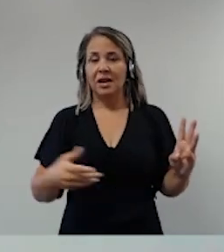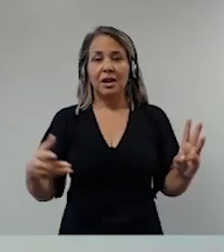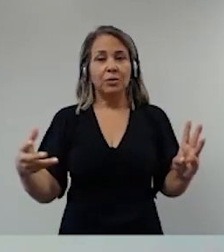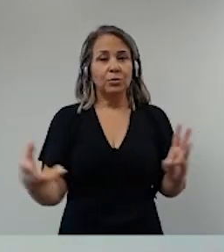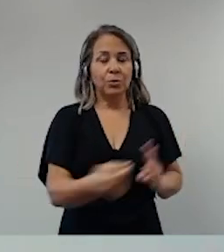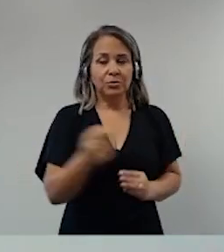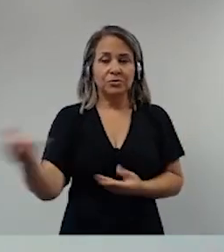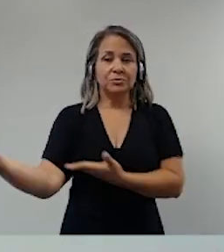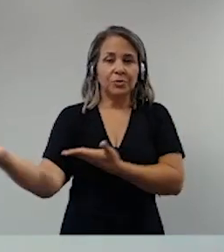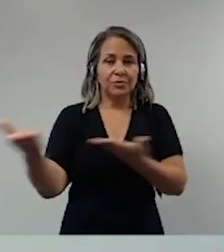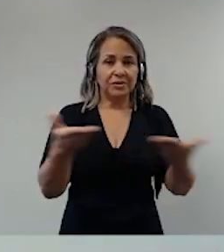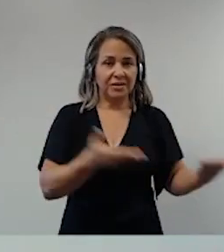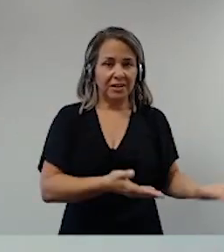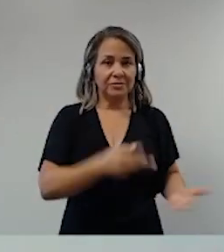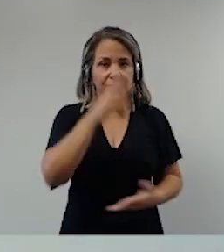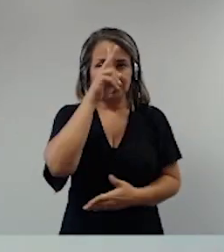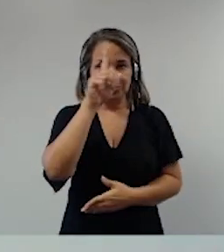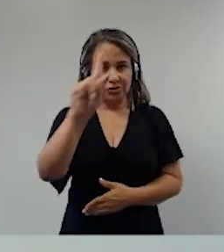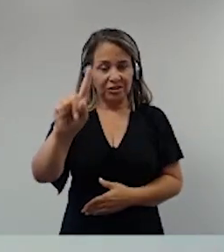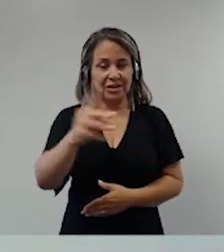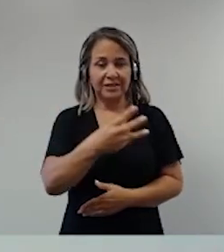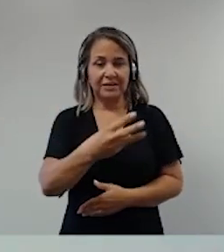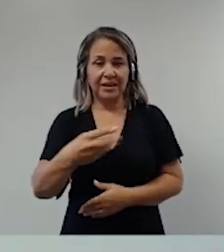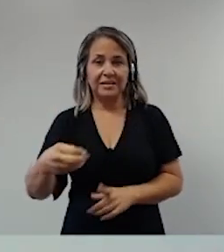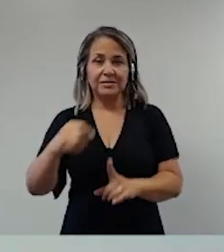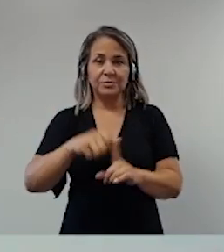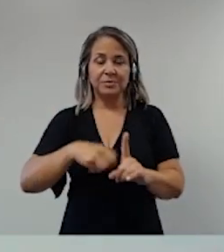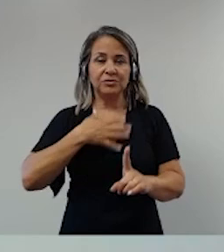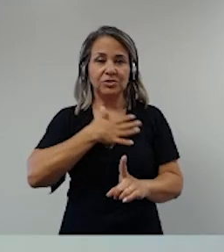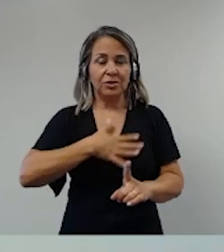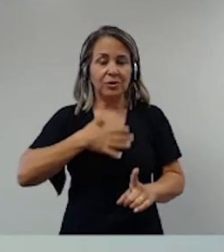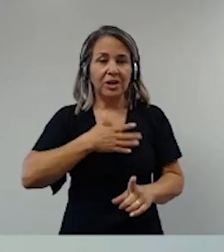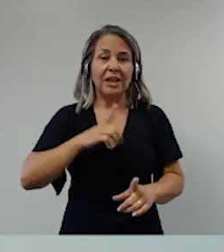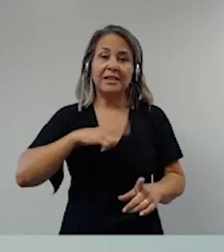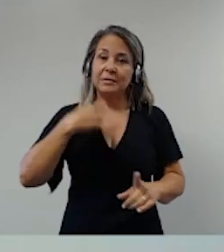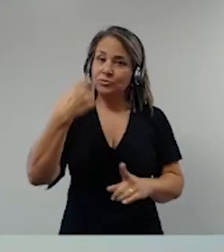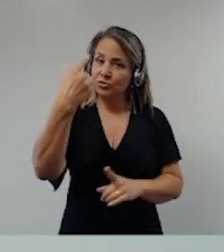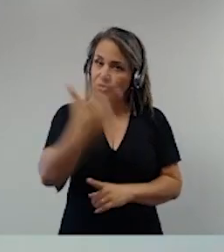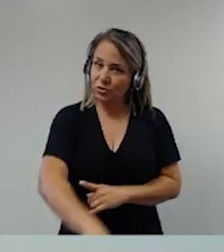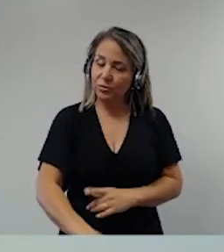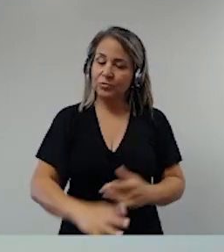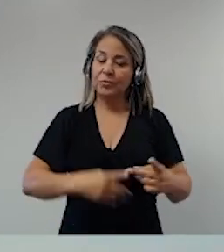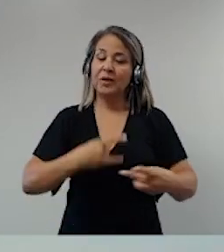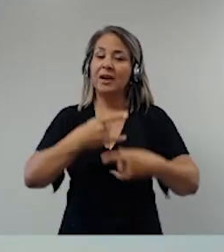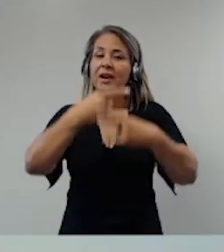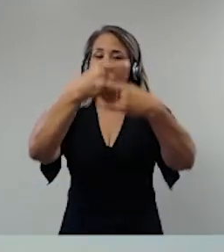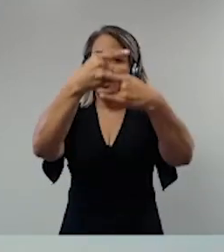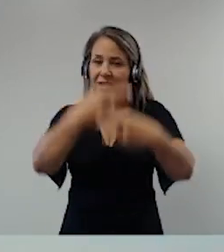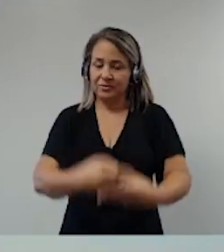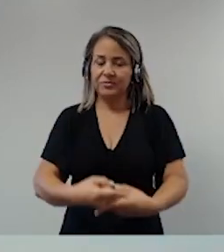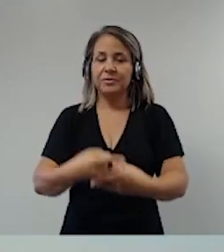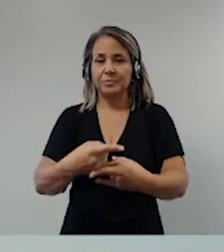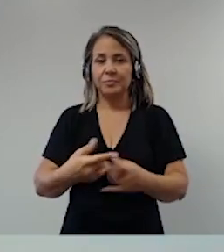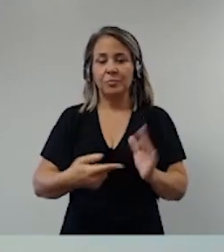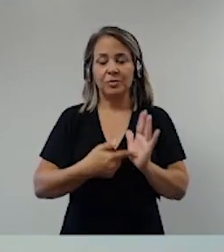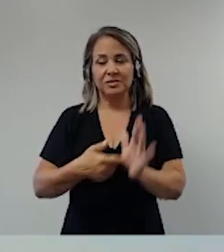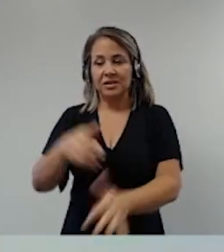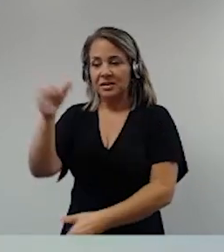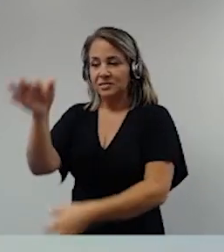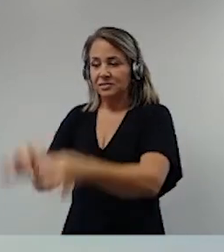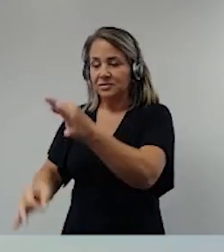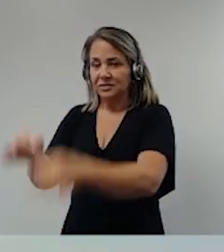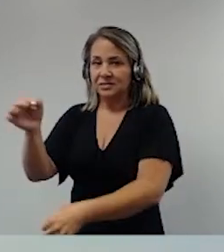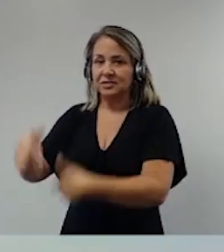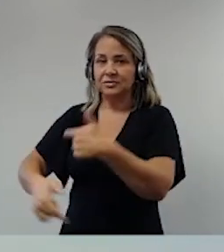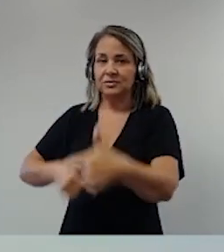ficam convidados, porque teremos mais uma live da Academia do Futuro, desta vez sobre a justiça do trabalho